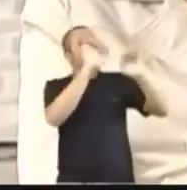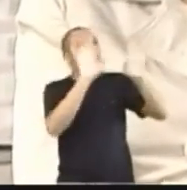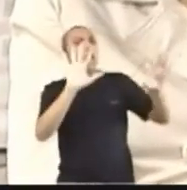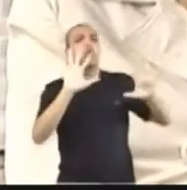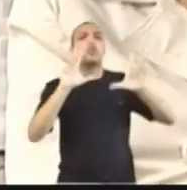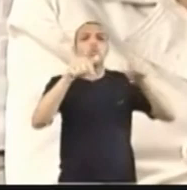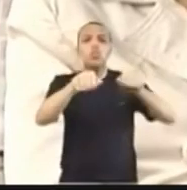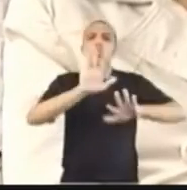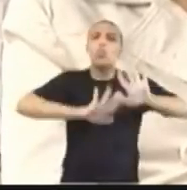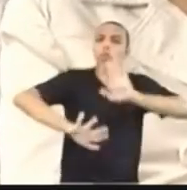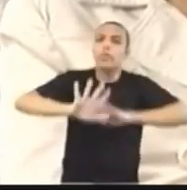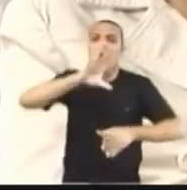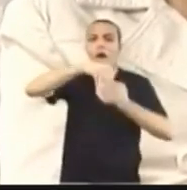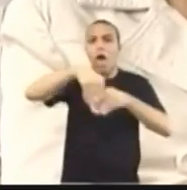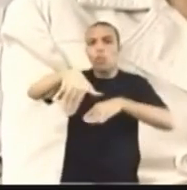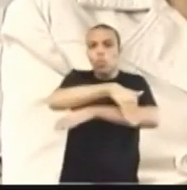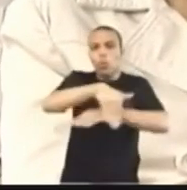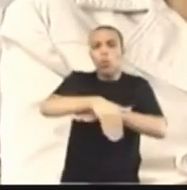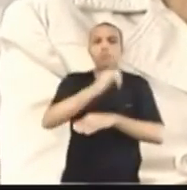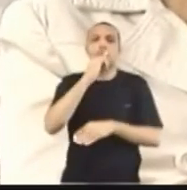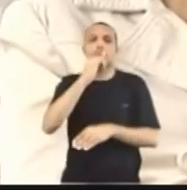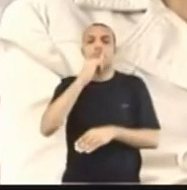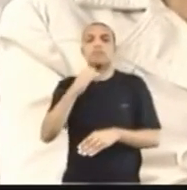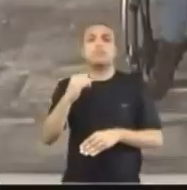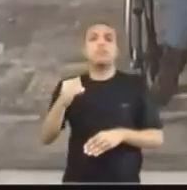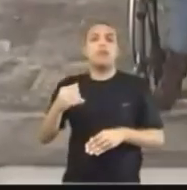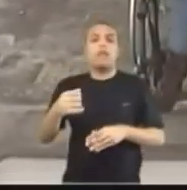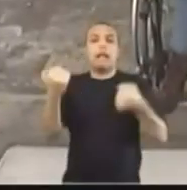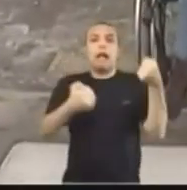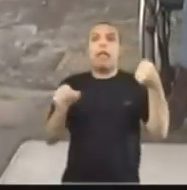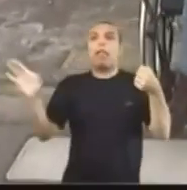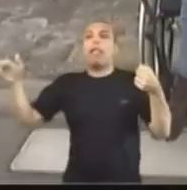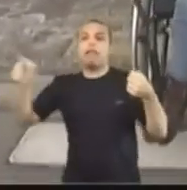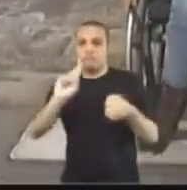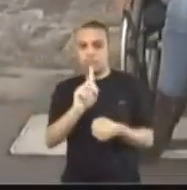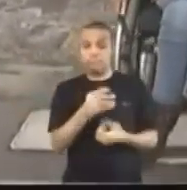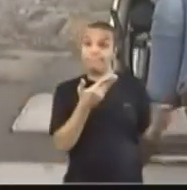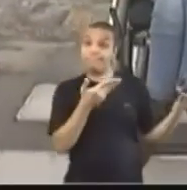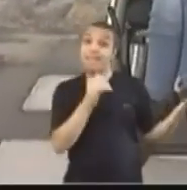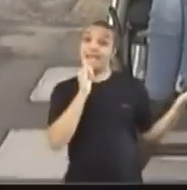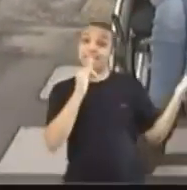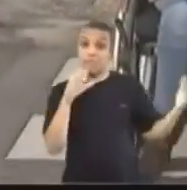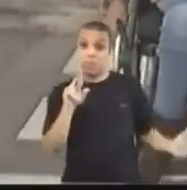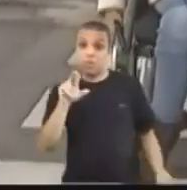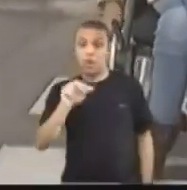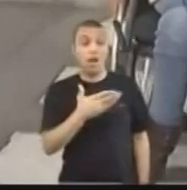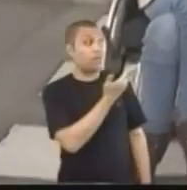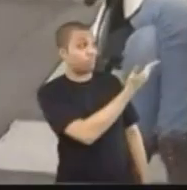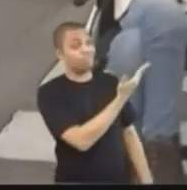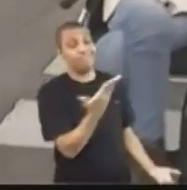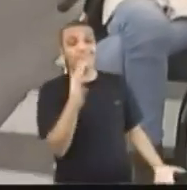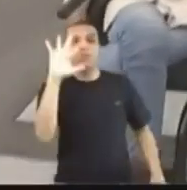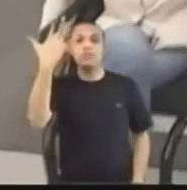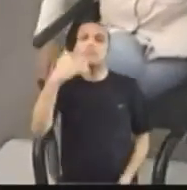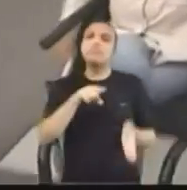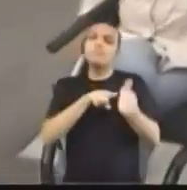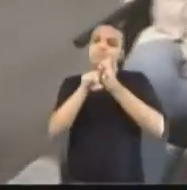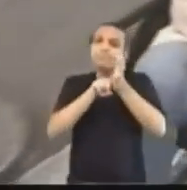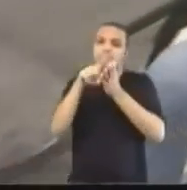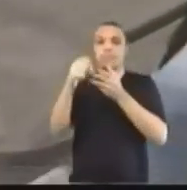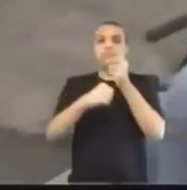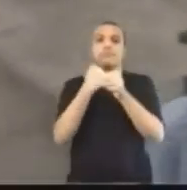todos os cuidados não colocar a mão para fora nos carros casos como da Carol são comuns Uma pesquisa realizada em